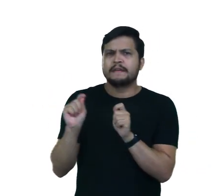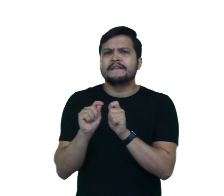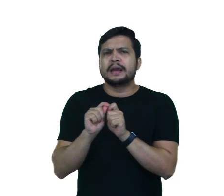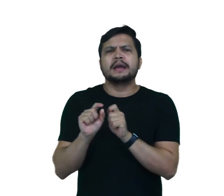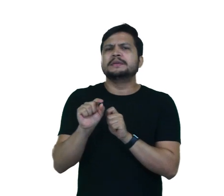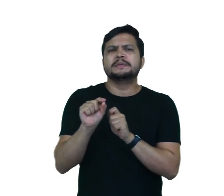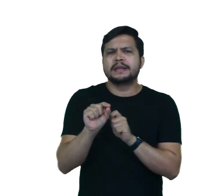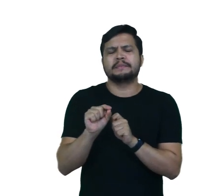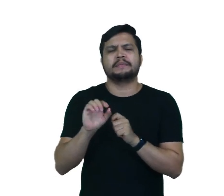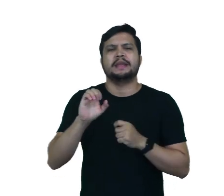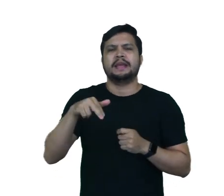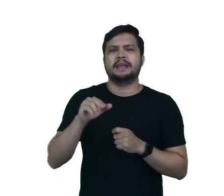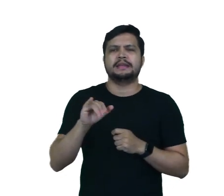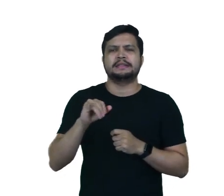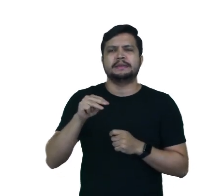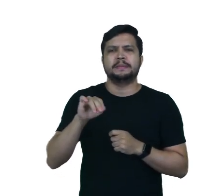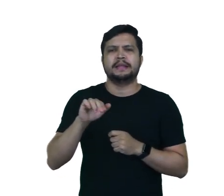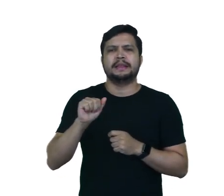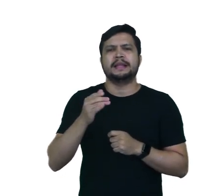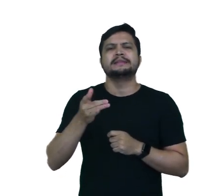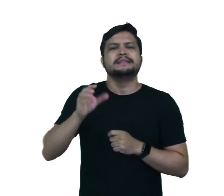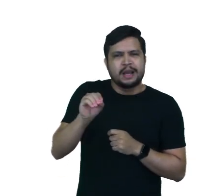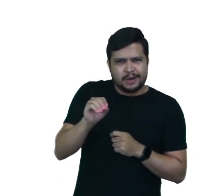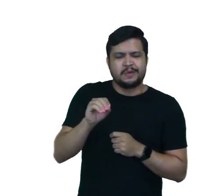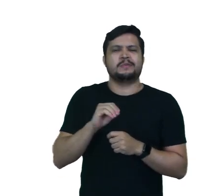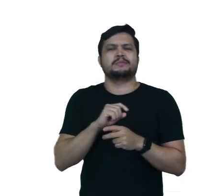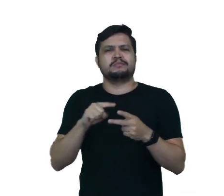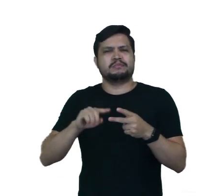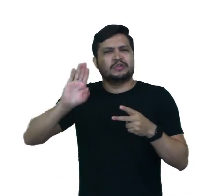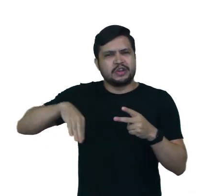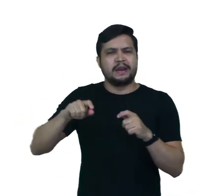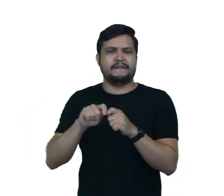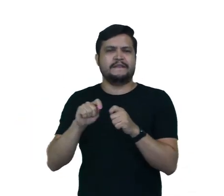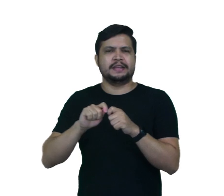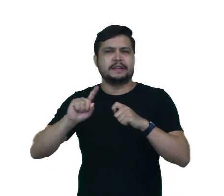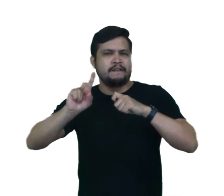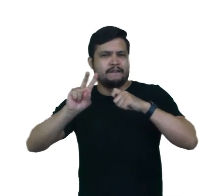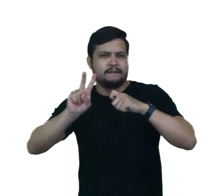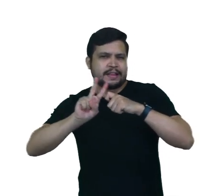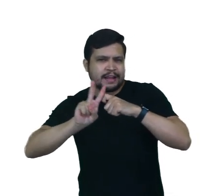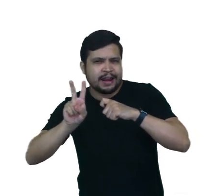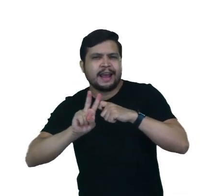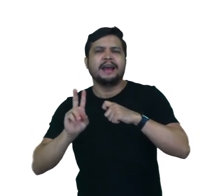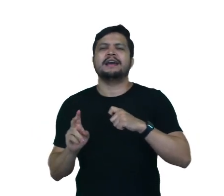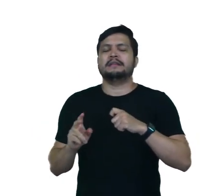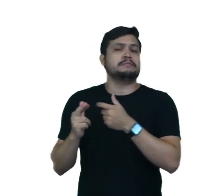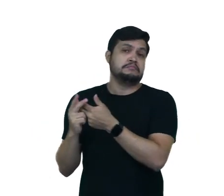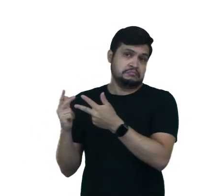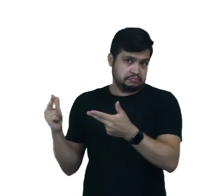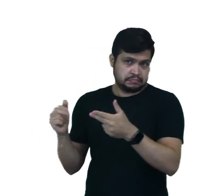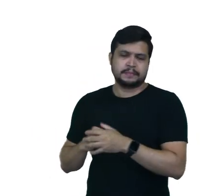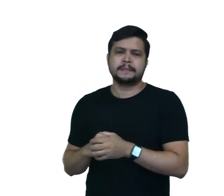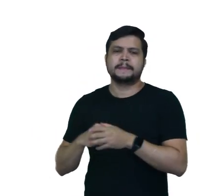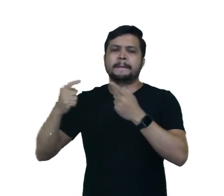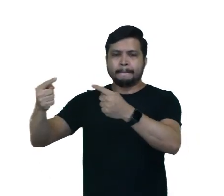que faz essa parte de inseminação, aí já fez veterinária, ampliou os negócios e tal.